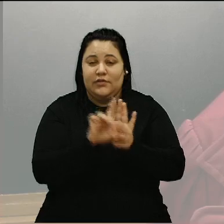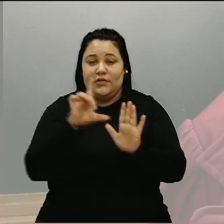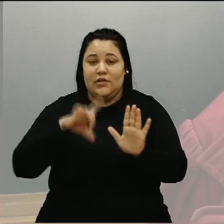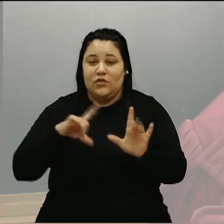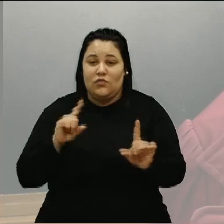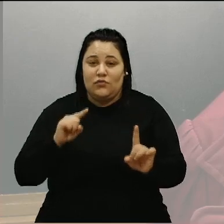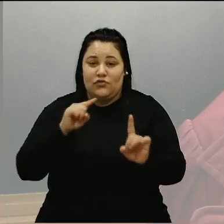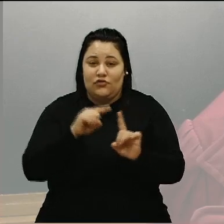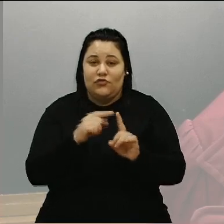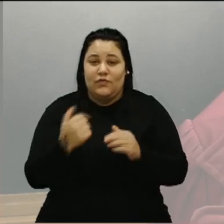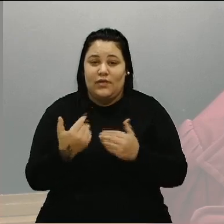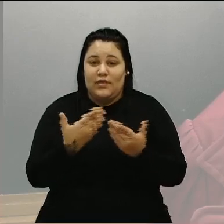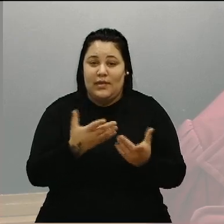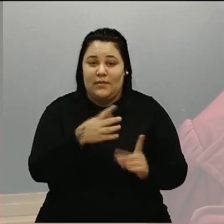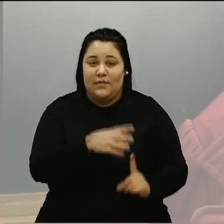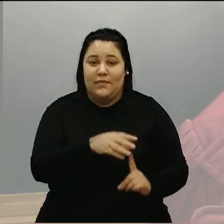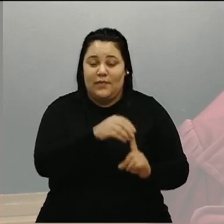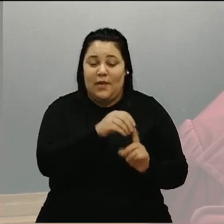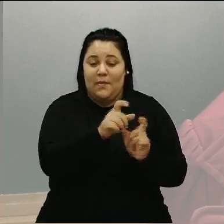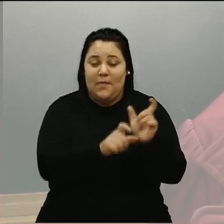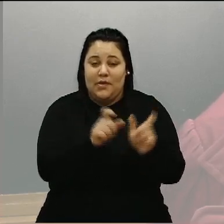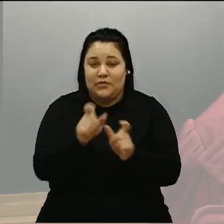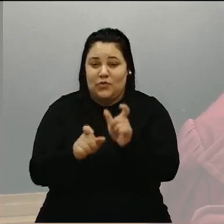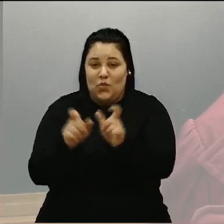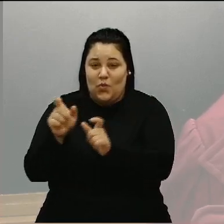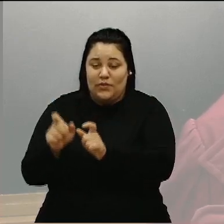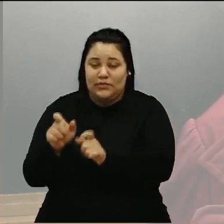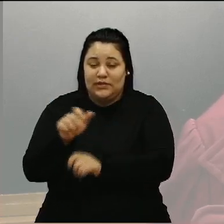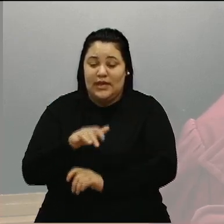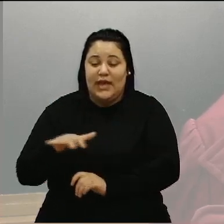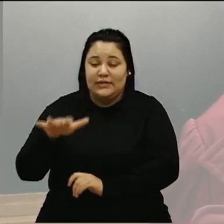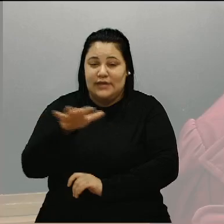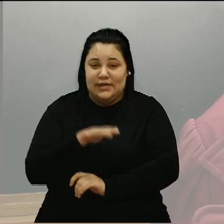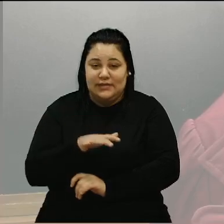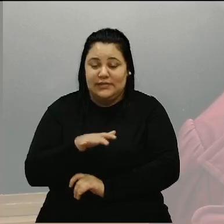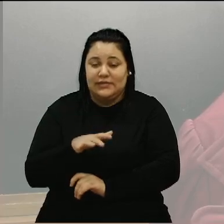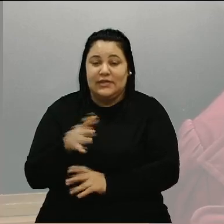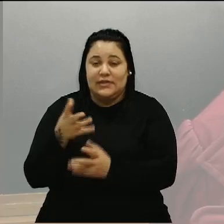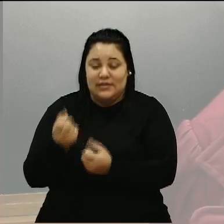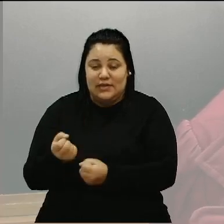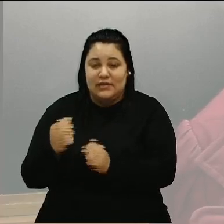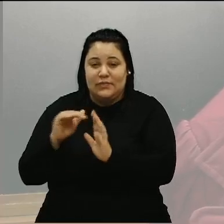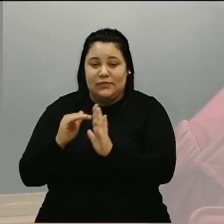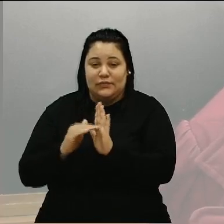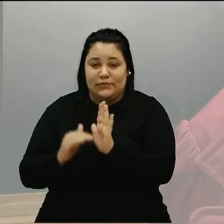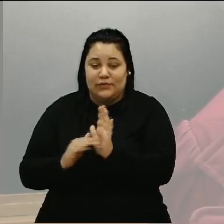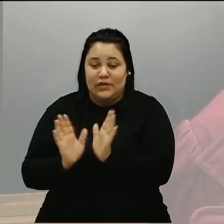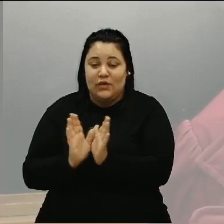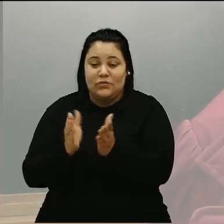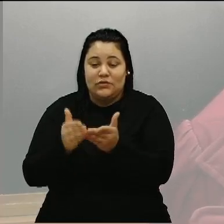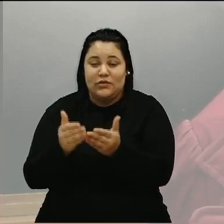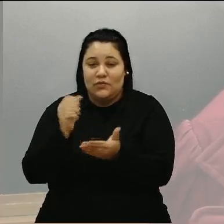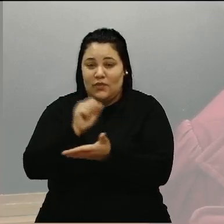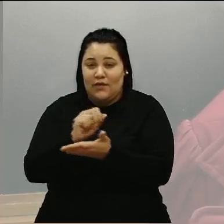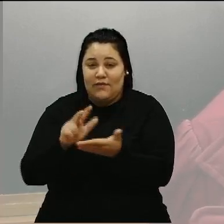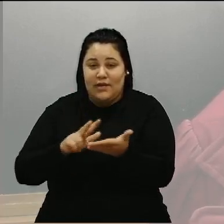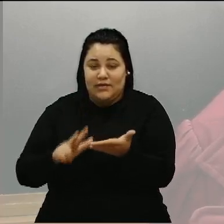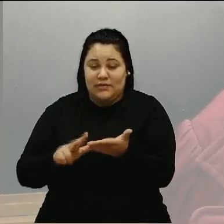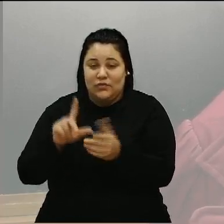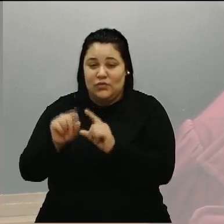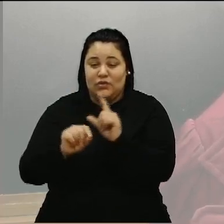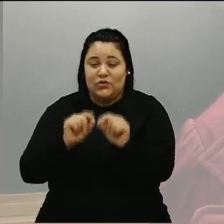dar preferência a membros das diversas áreas contempladas na Comissão de Avaliação, Seleção